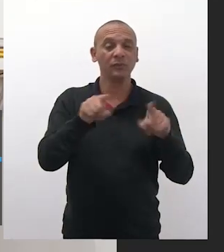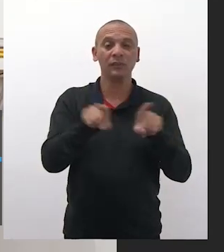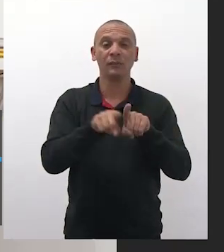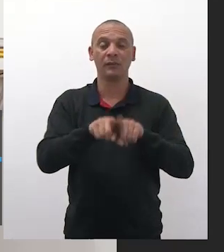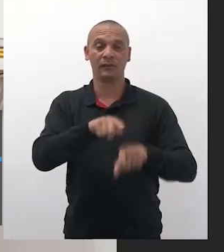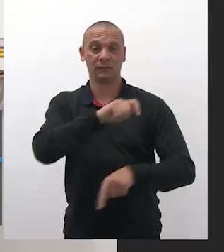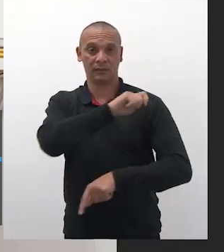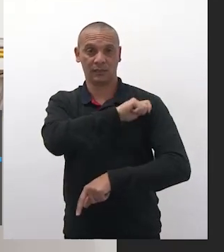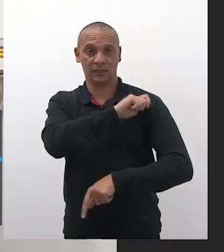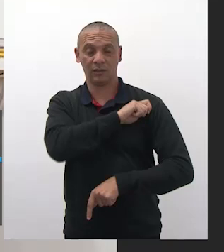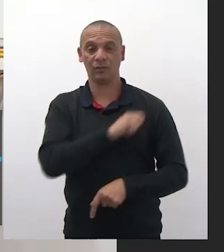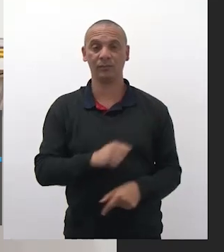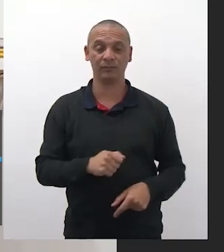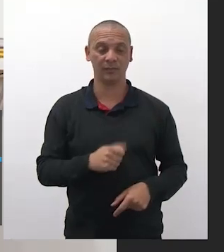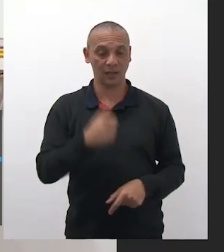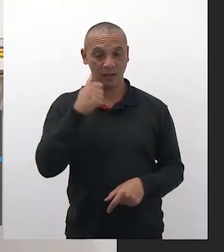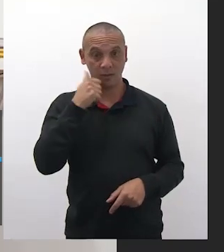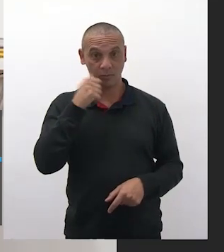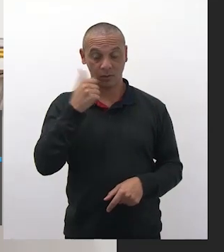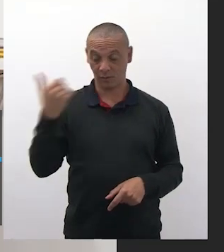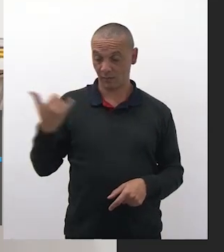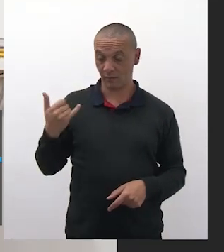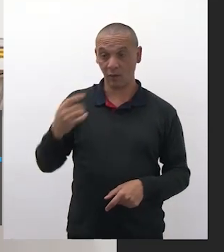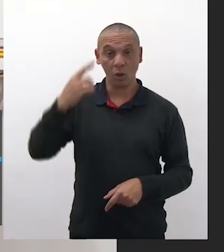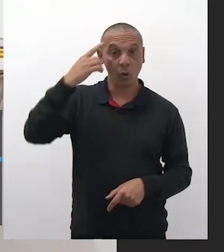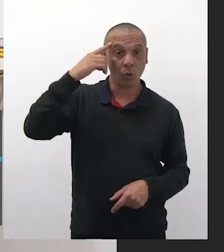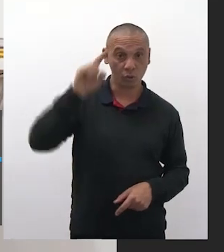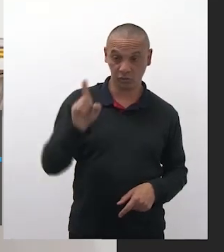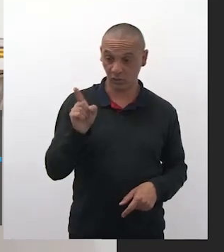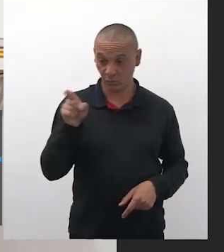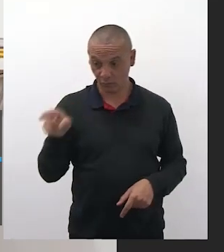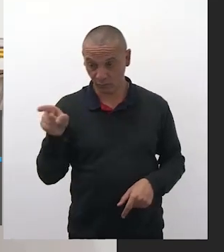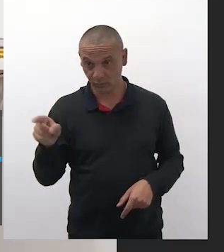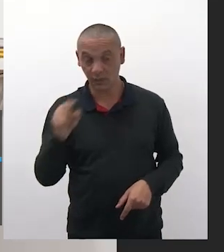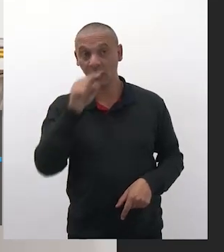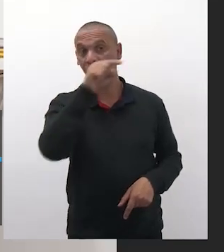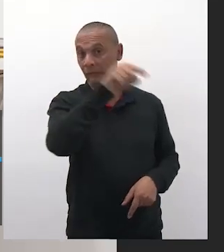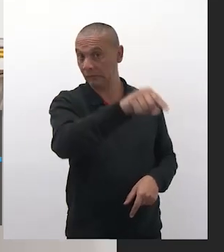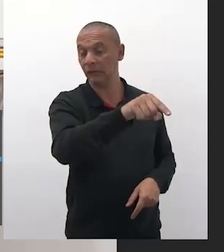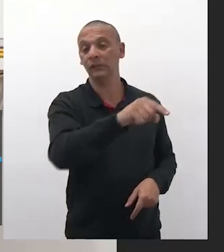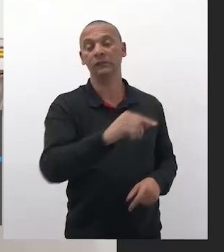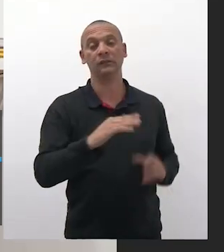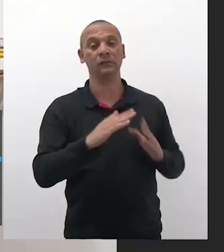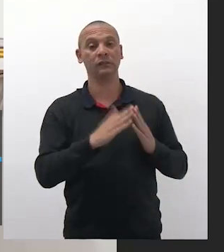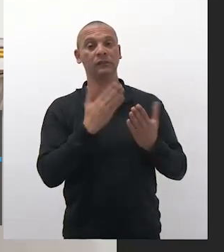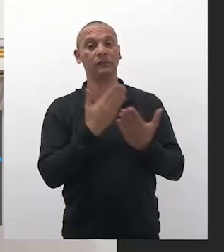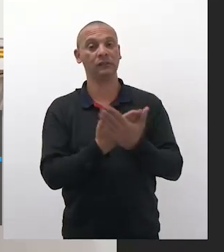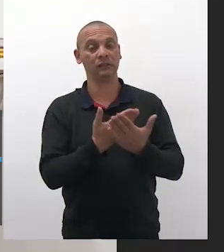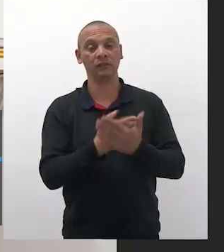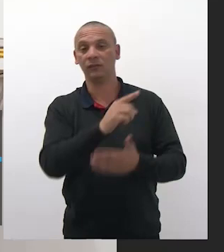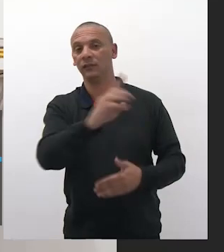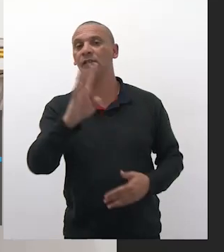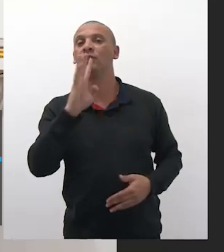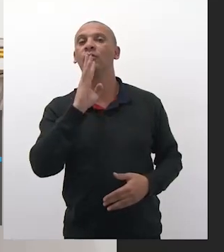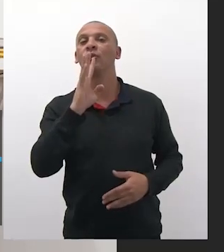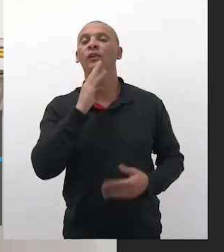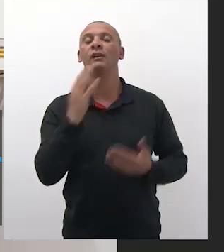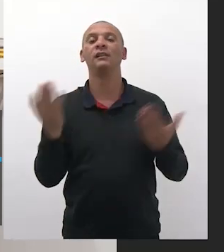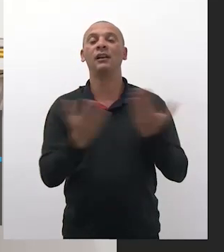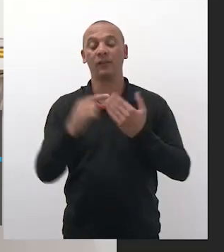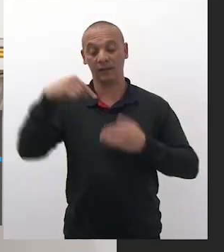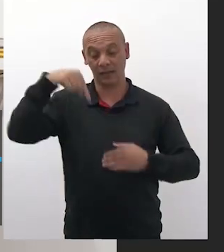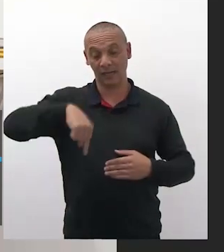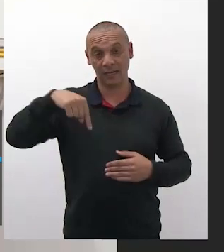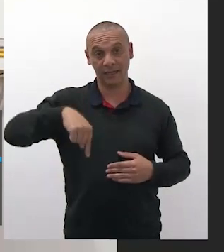aluno. E ela sempre comentava, né, um dia você estará lá, então você está conhecendo o corredor.